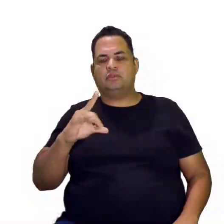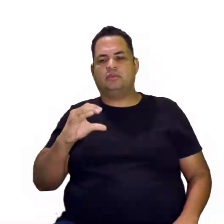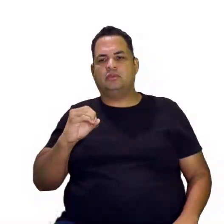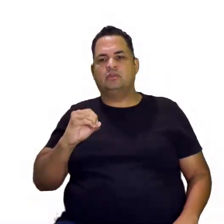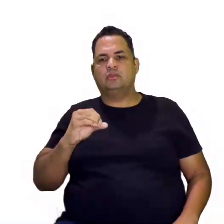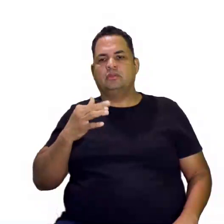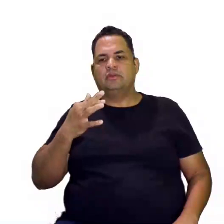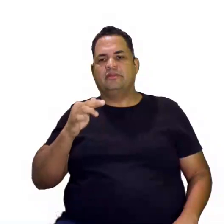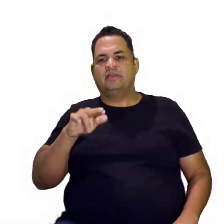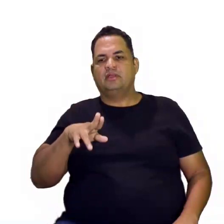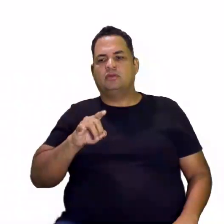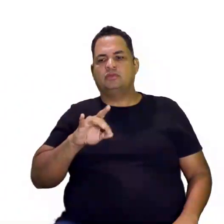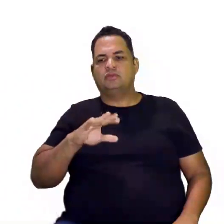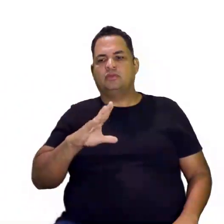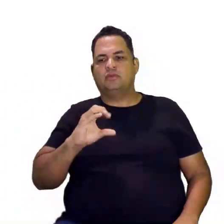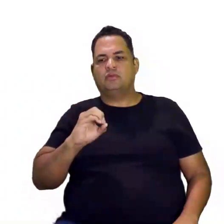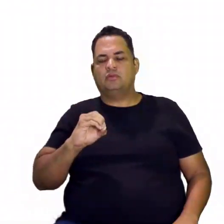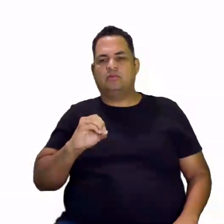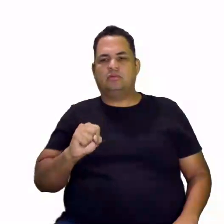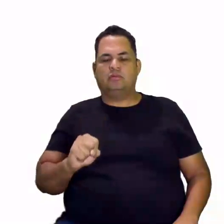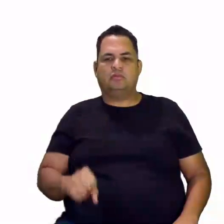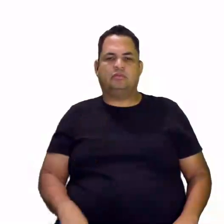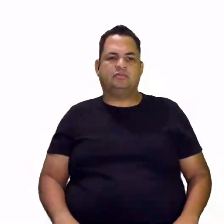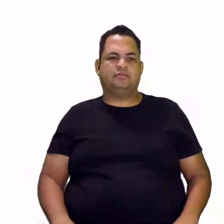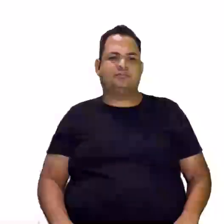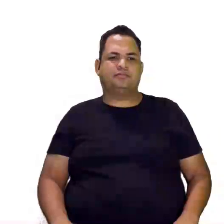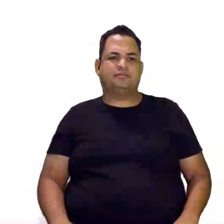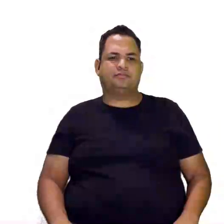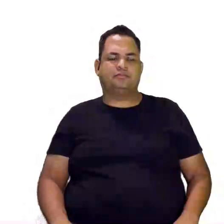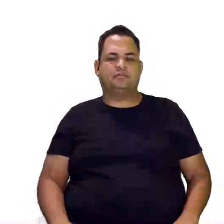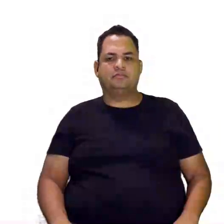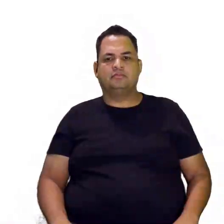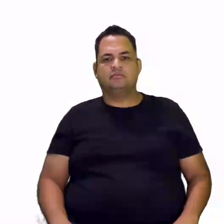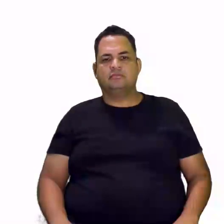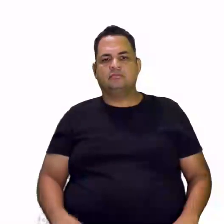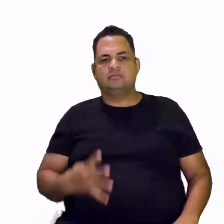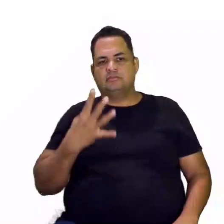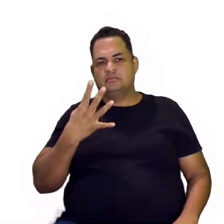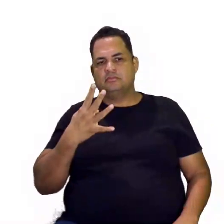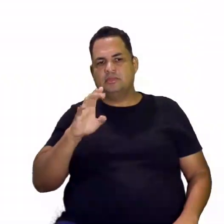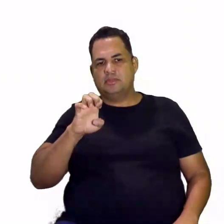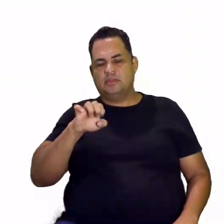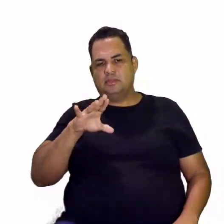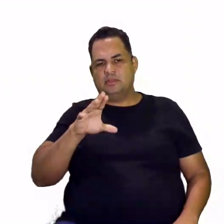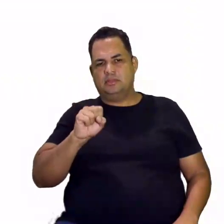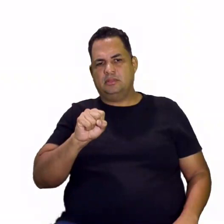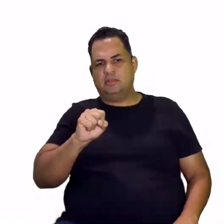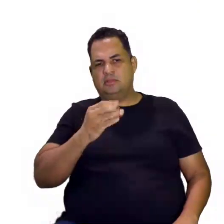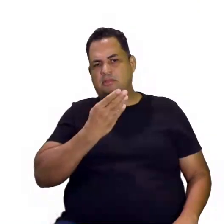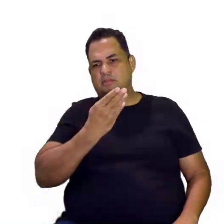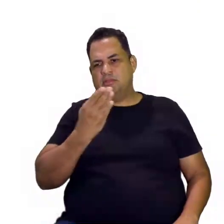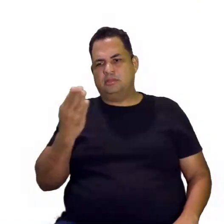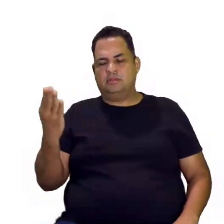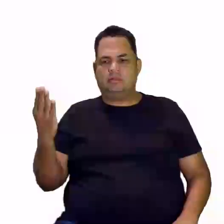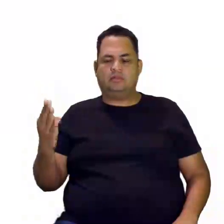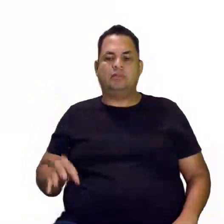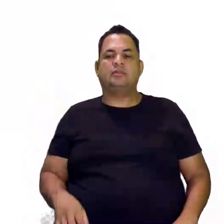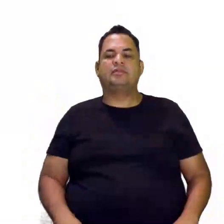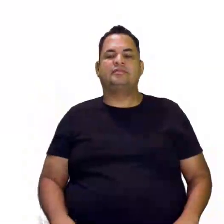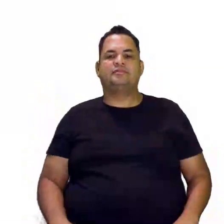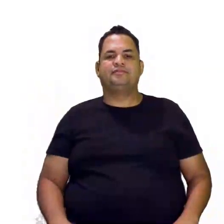né? E o Fanerozoico. Tá bom? Então, os éons são 4. Adiano,